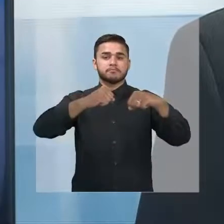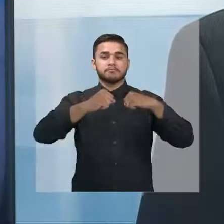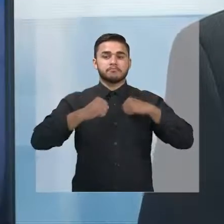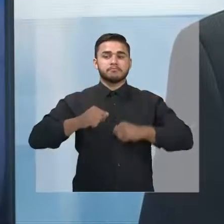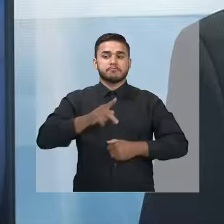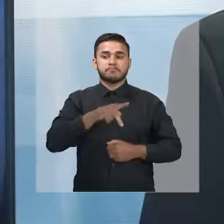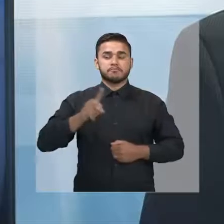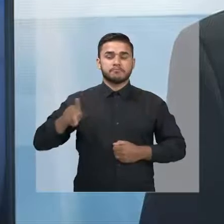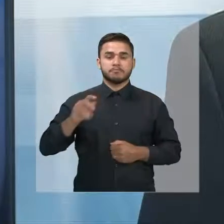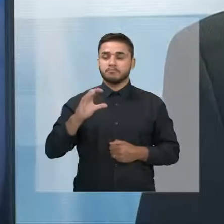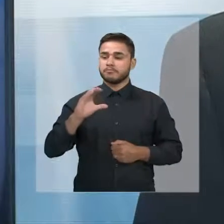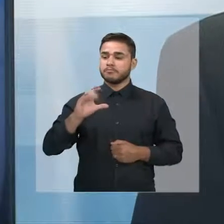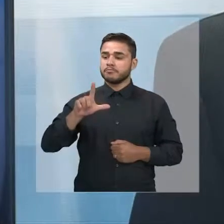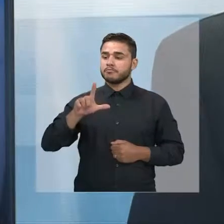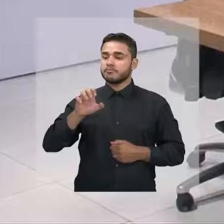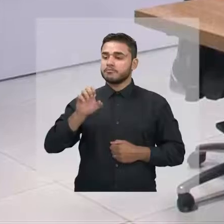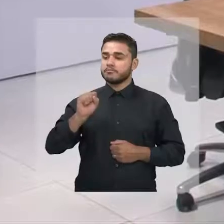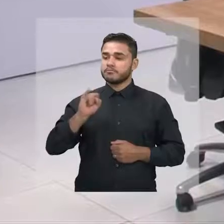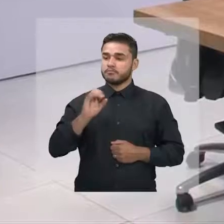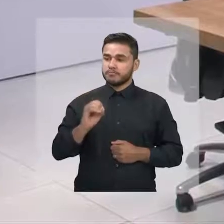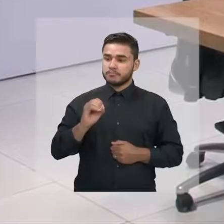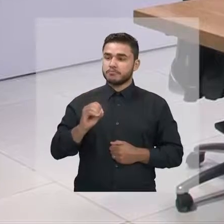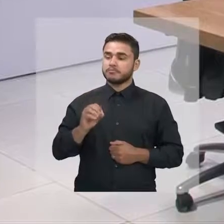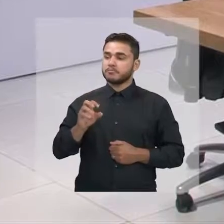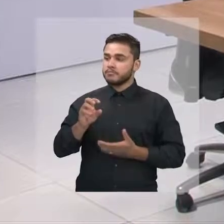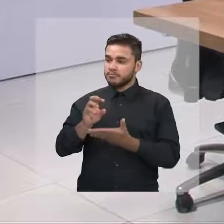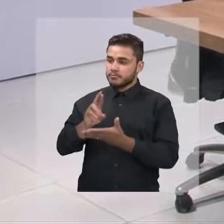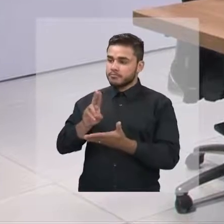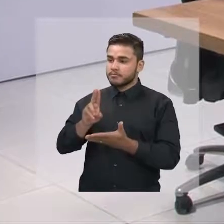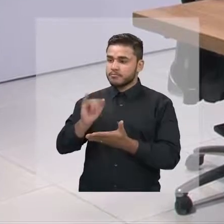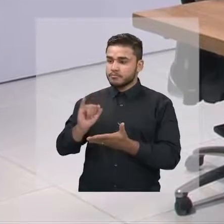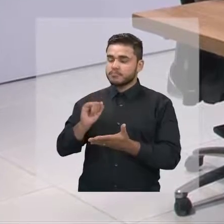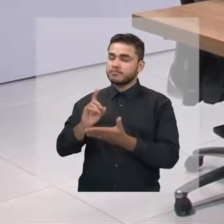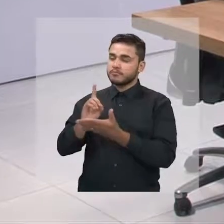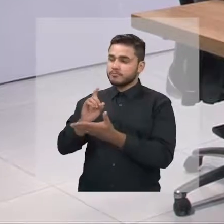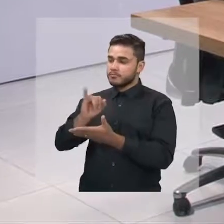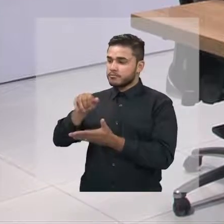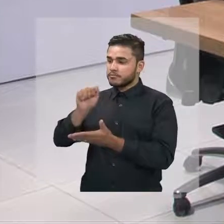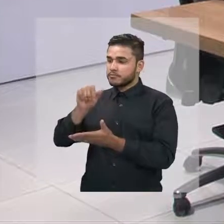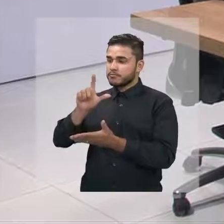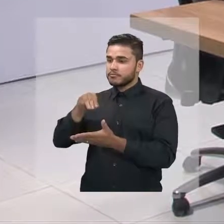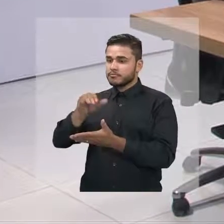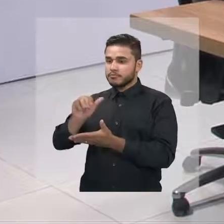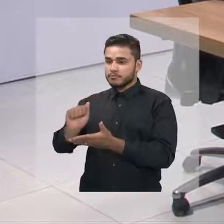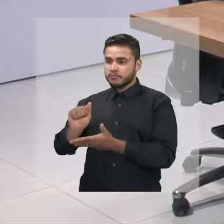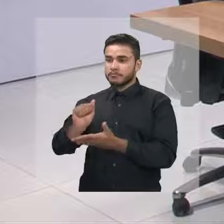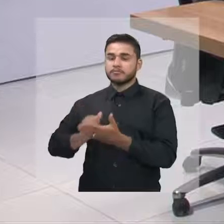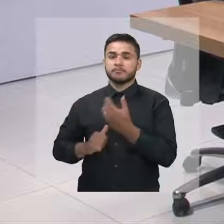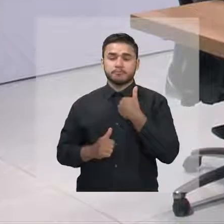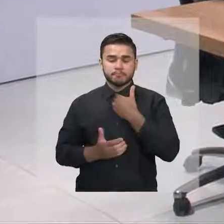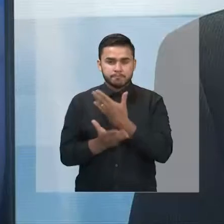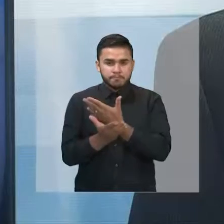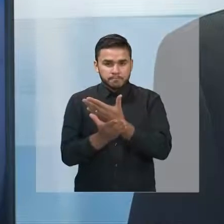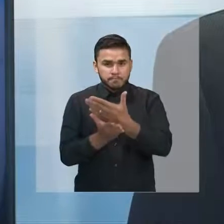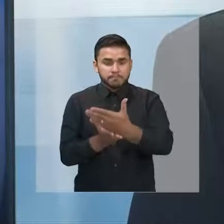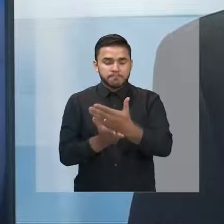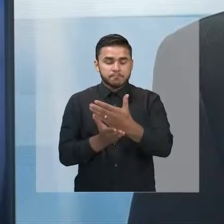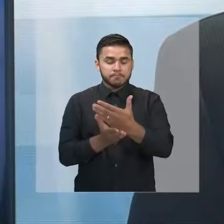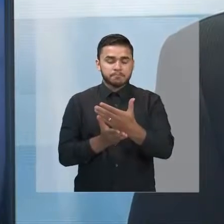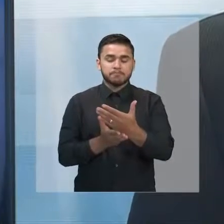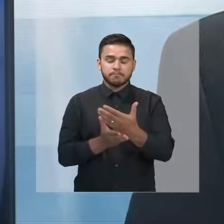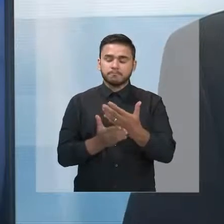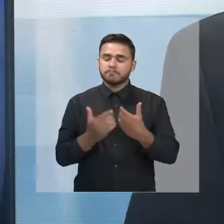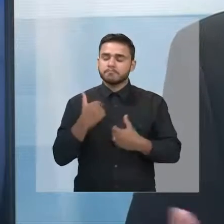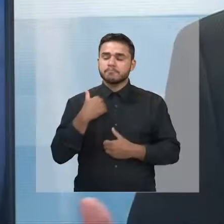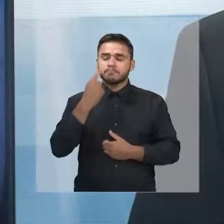dos nossos colaboradores, os professores Clésio Arruda, Djalma Pinto e Rui Martinho Rodrigues. E eu